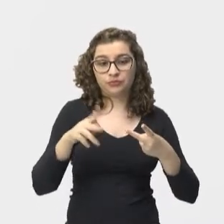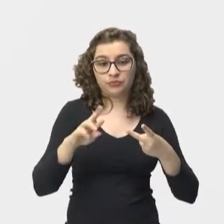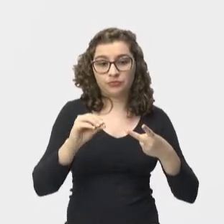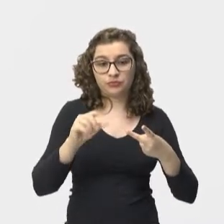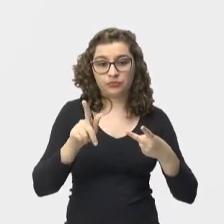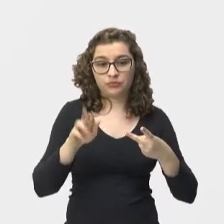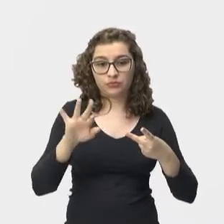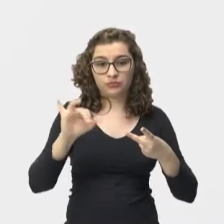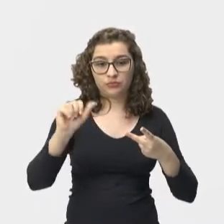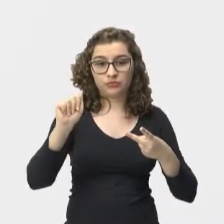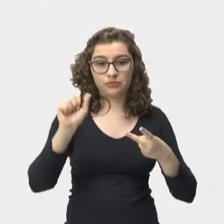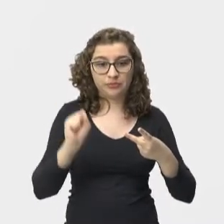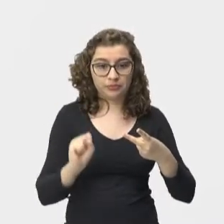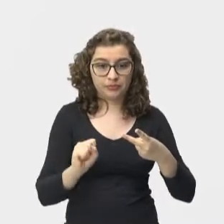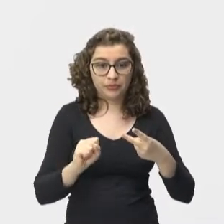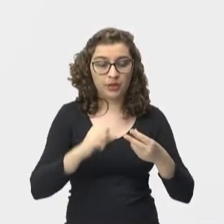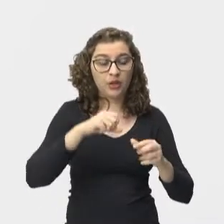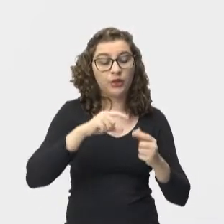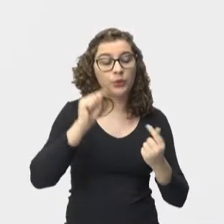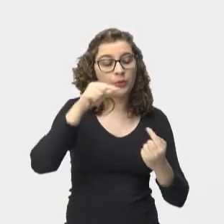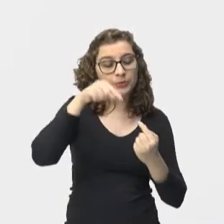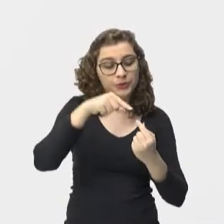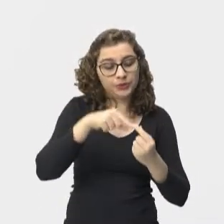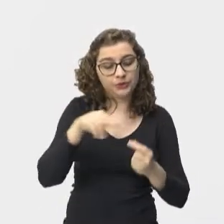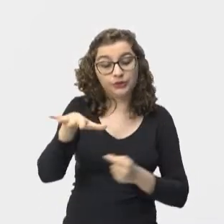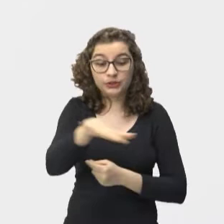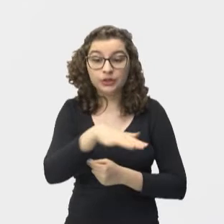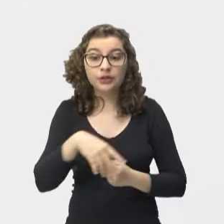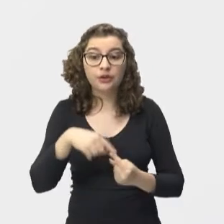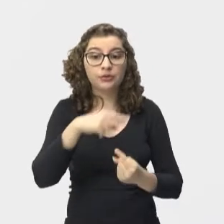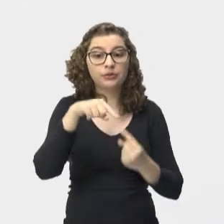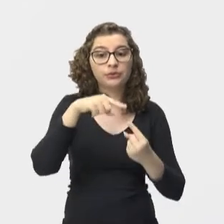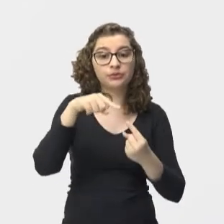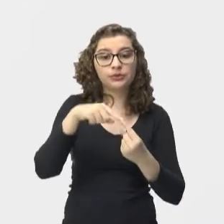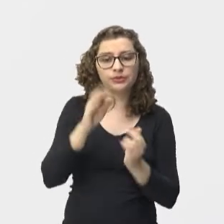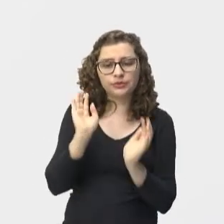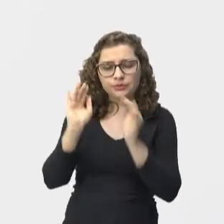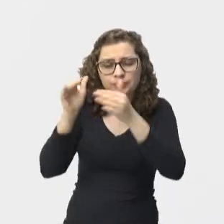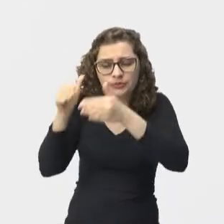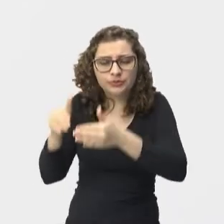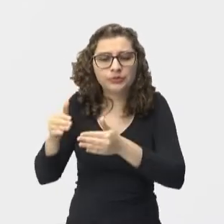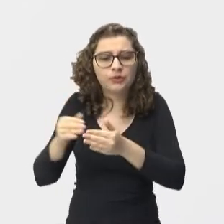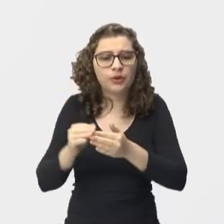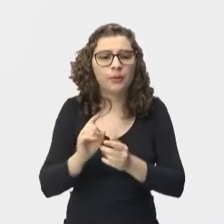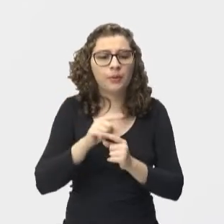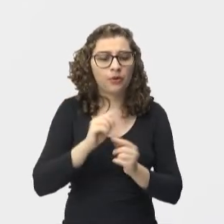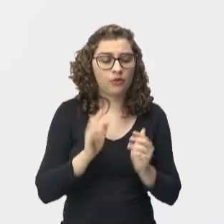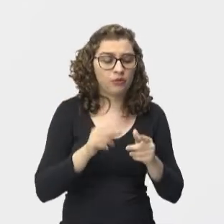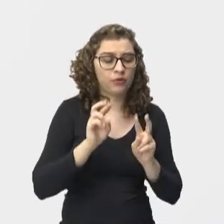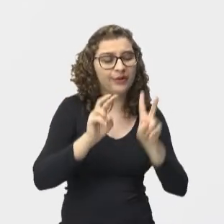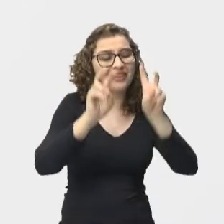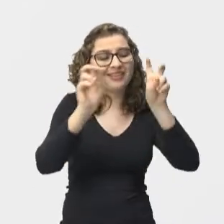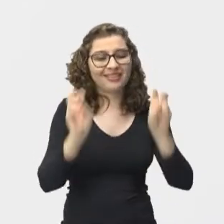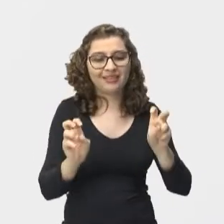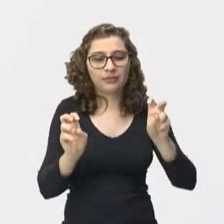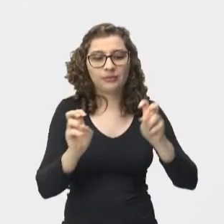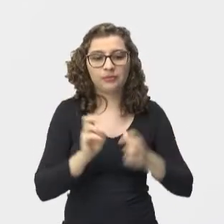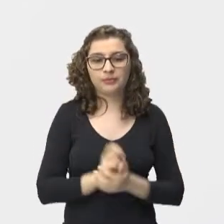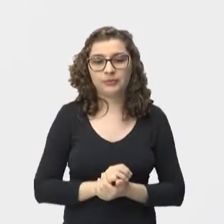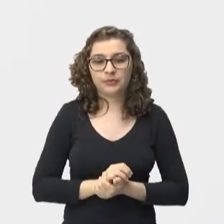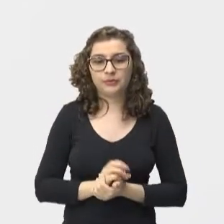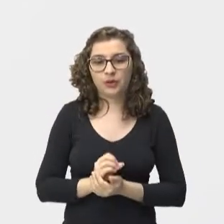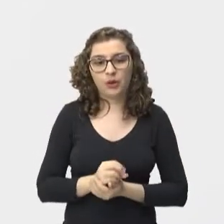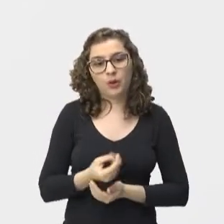estabelecem objetivos gerais e específicos focados em determinado tema